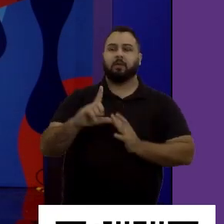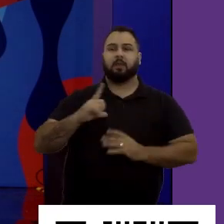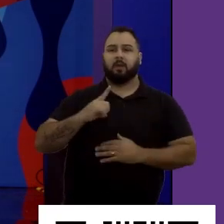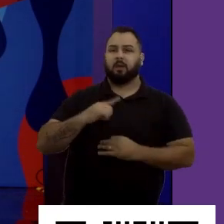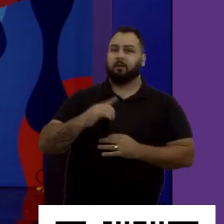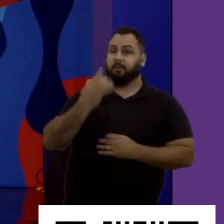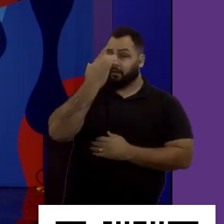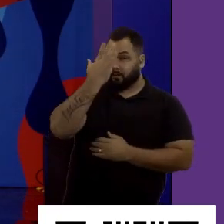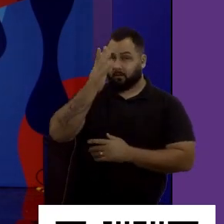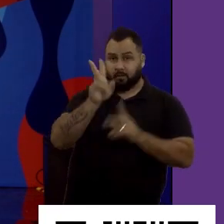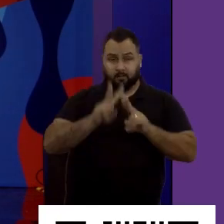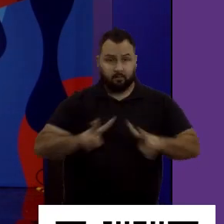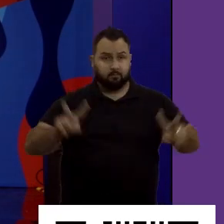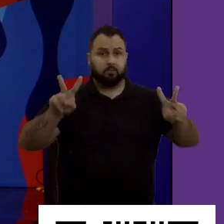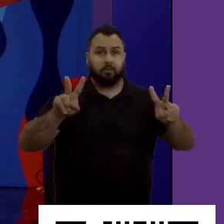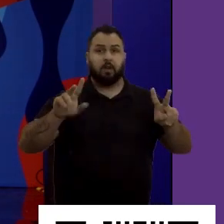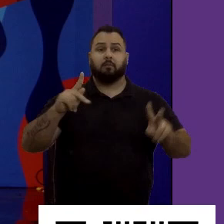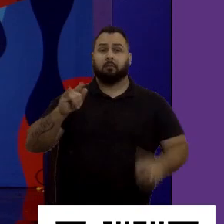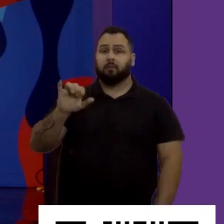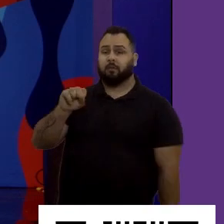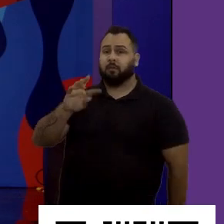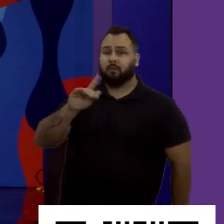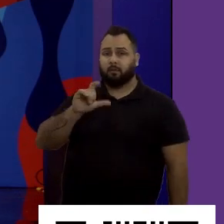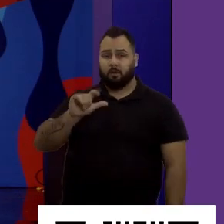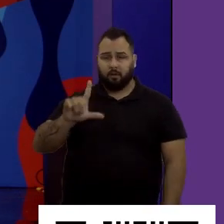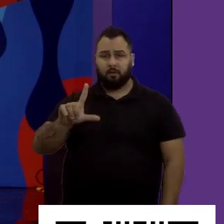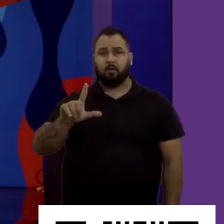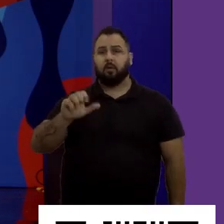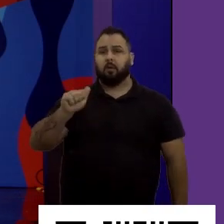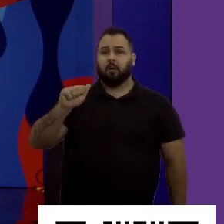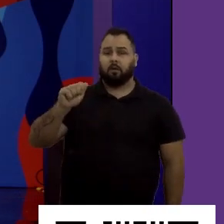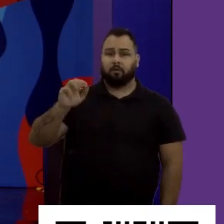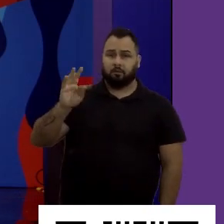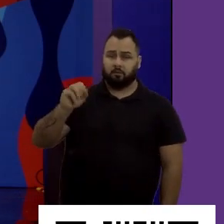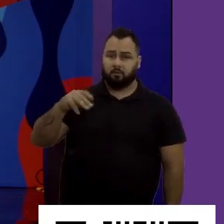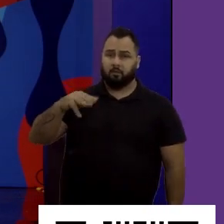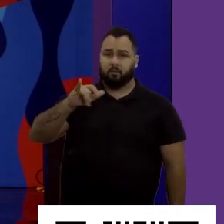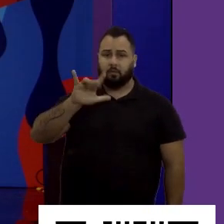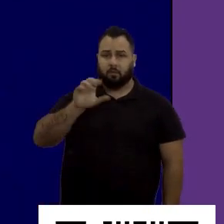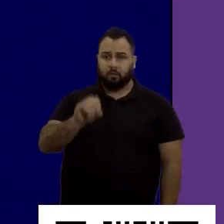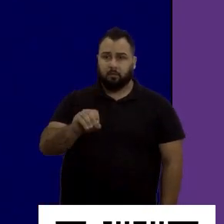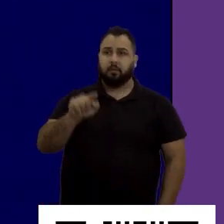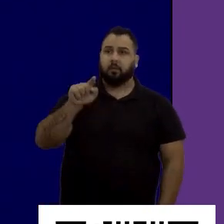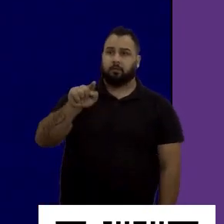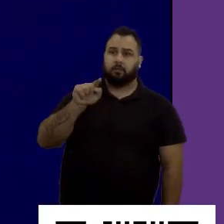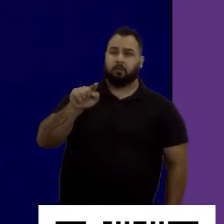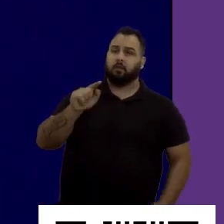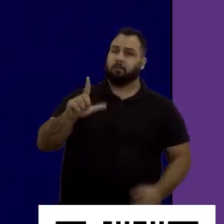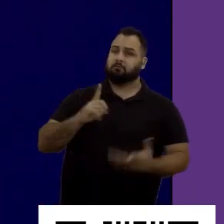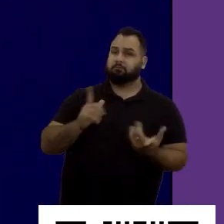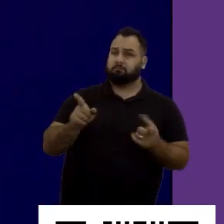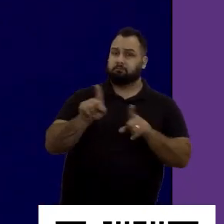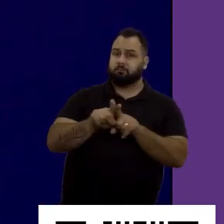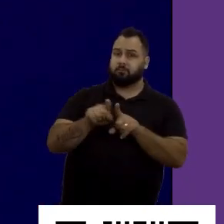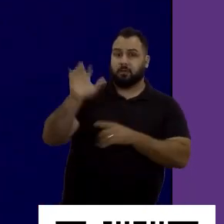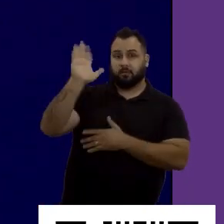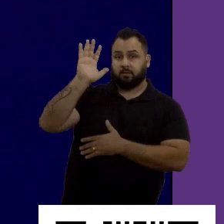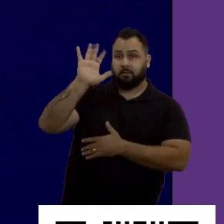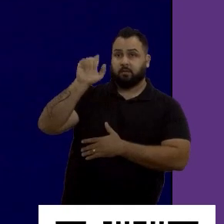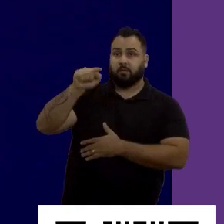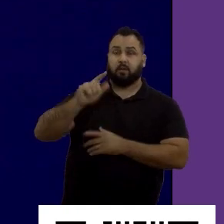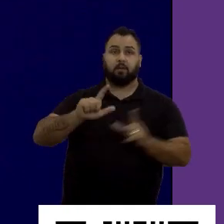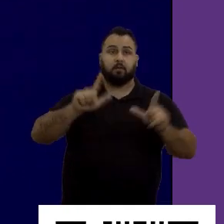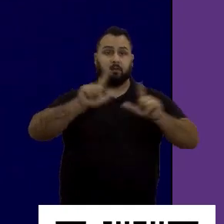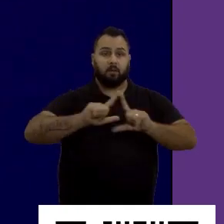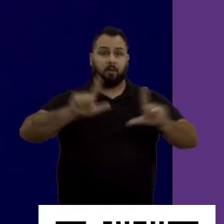que a nossa equipe da pincel atômica o Tiago e o dude da pincel atômico ali dando um tchauzinho vai entrar agora no telão